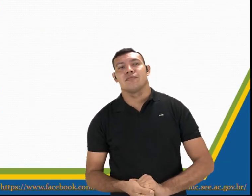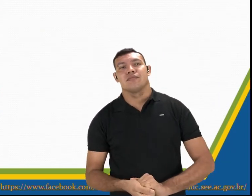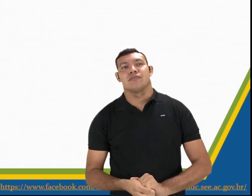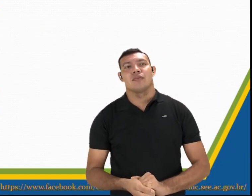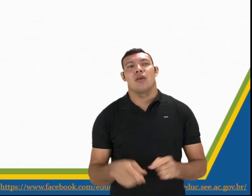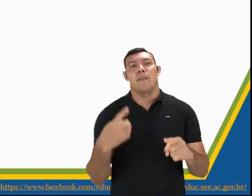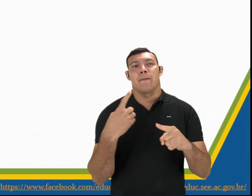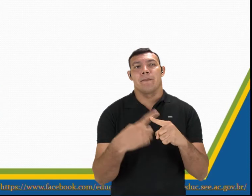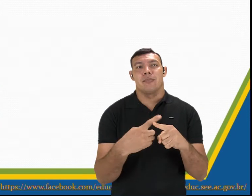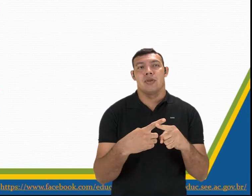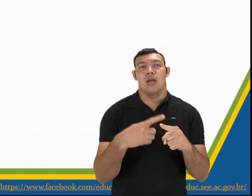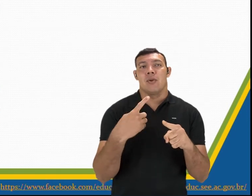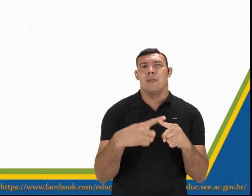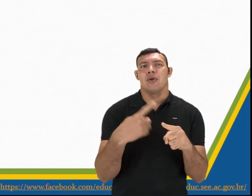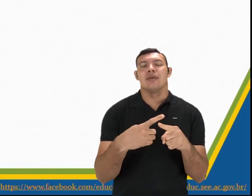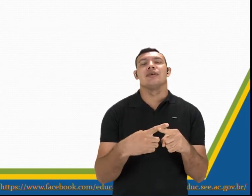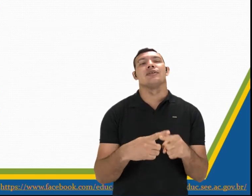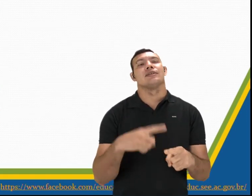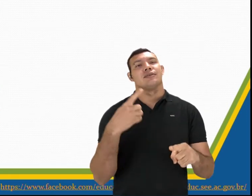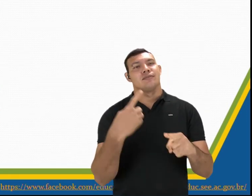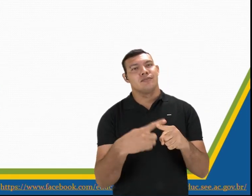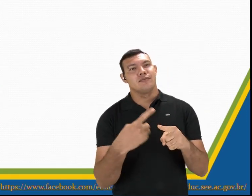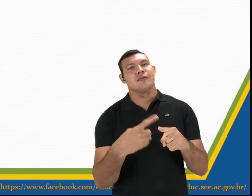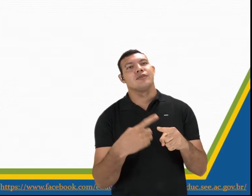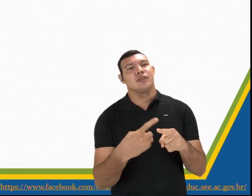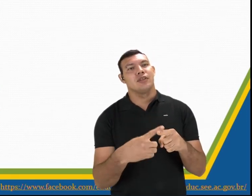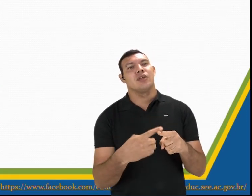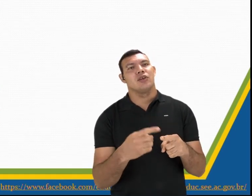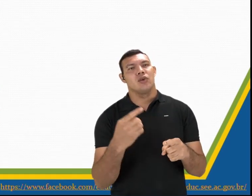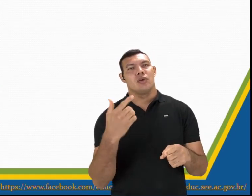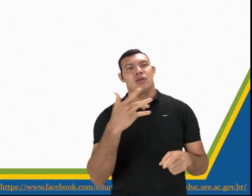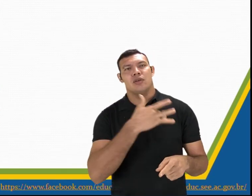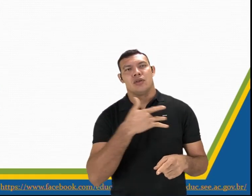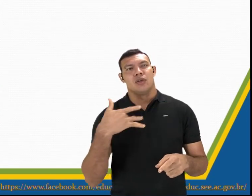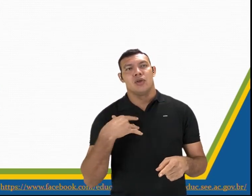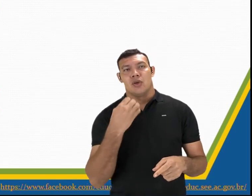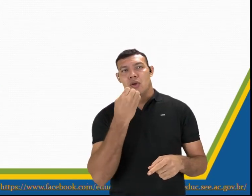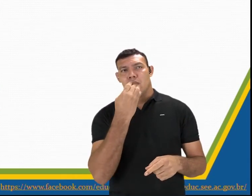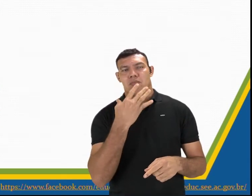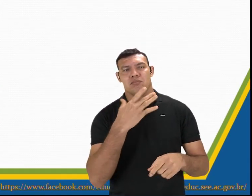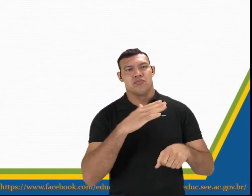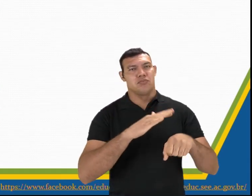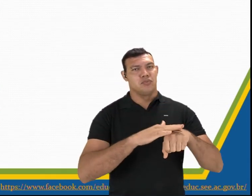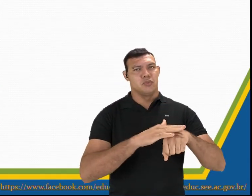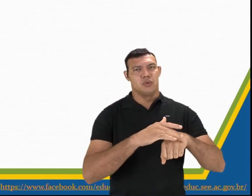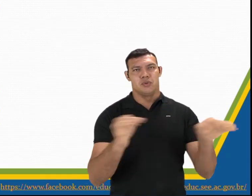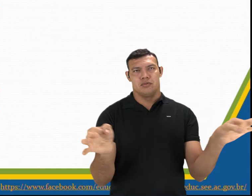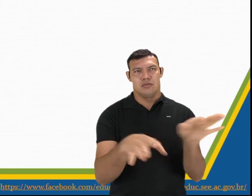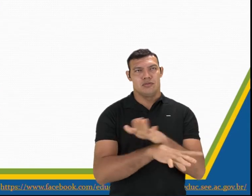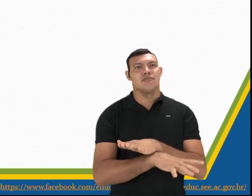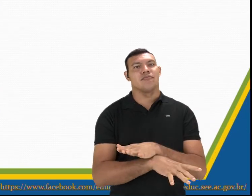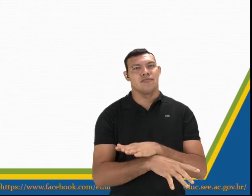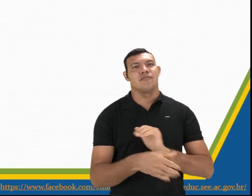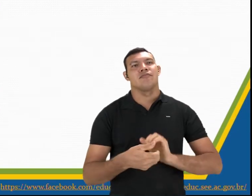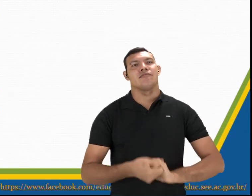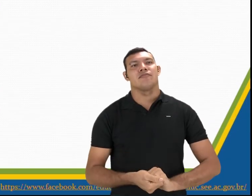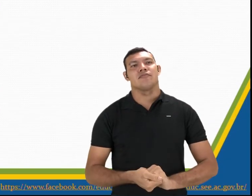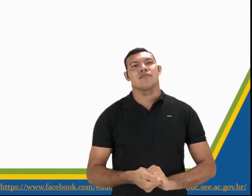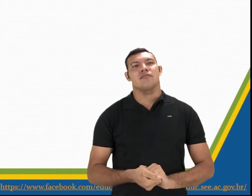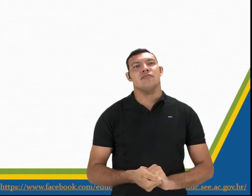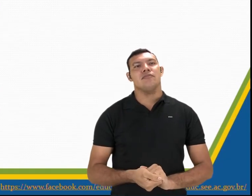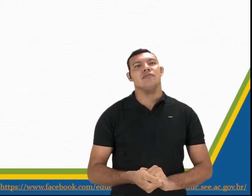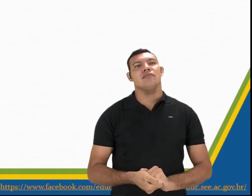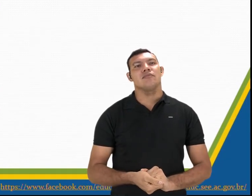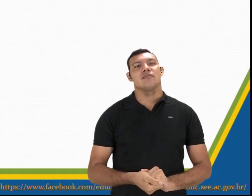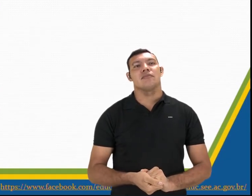que se recuperou de uma grave doença? Como? Sandra ficou 5 dias na unidade de terapia intensiva